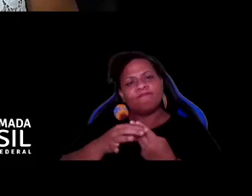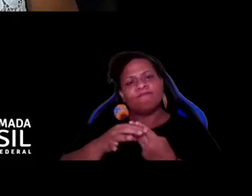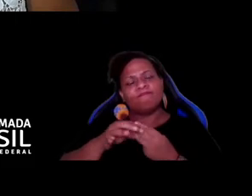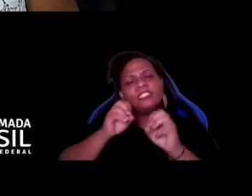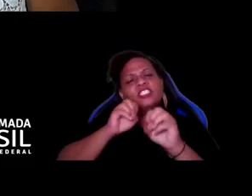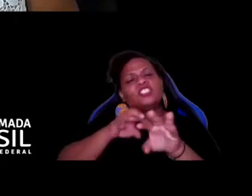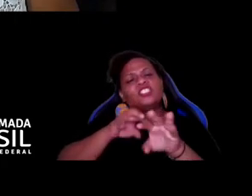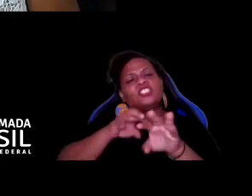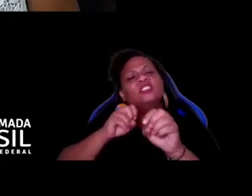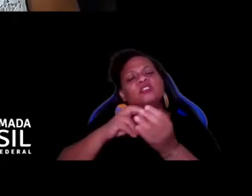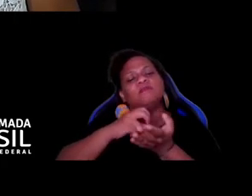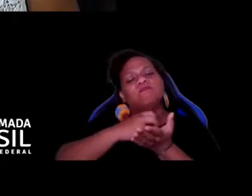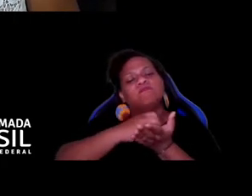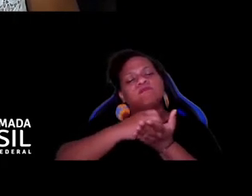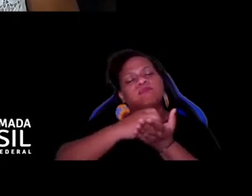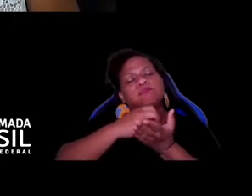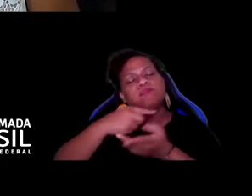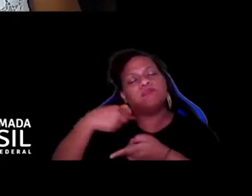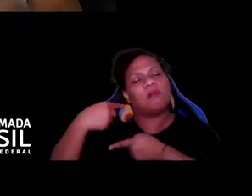senhora?